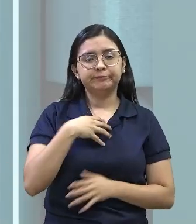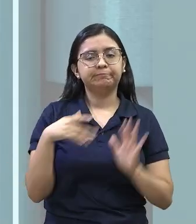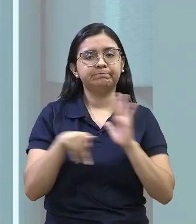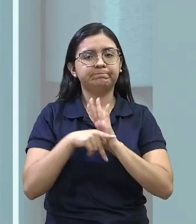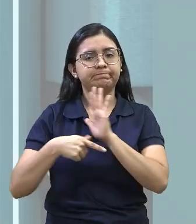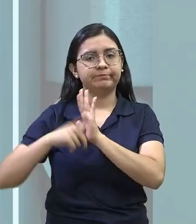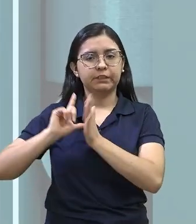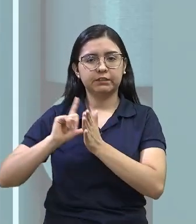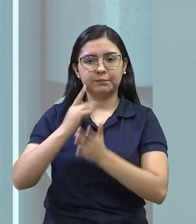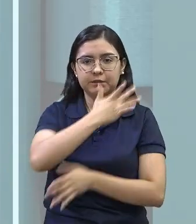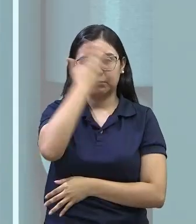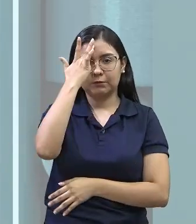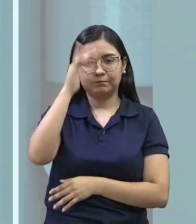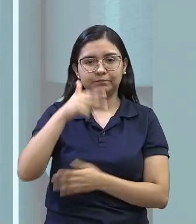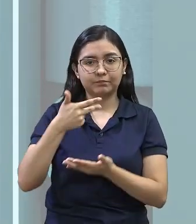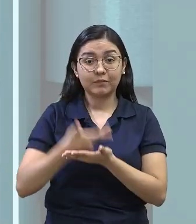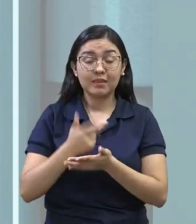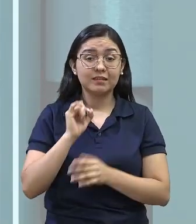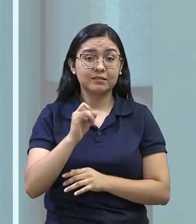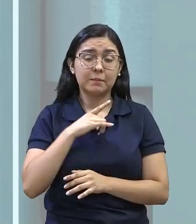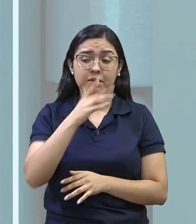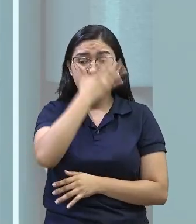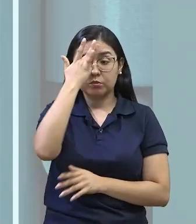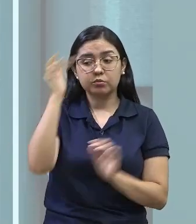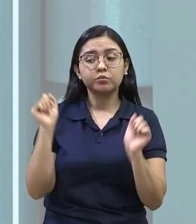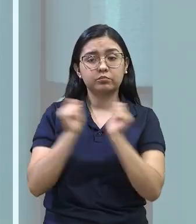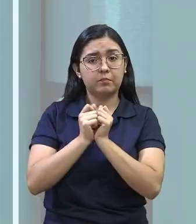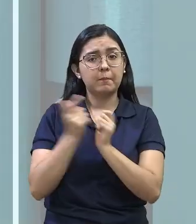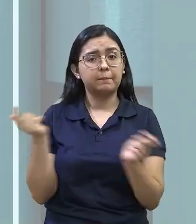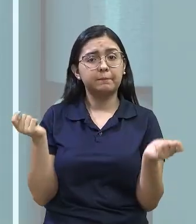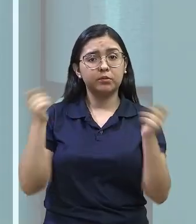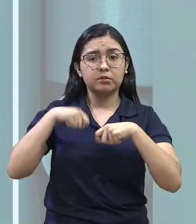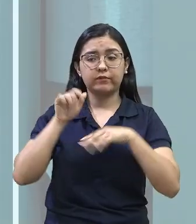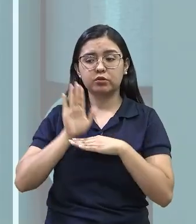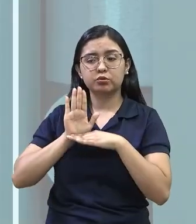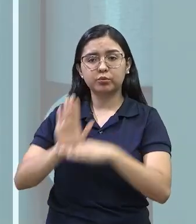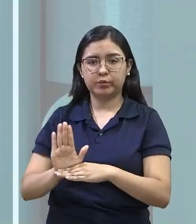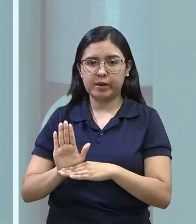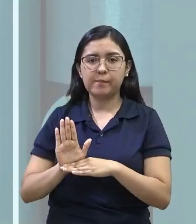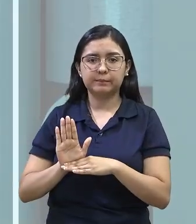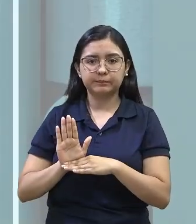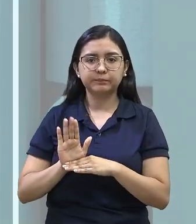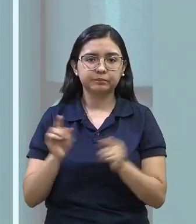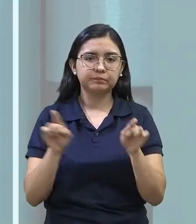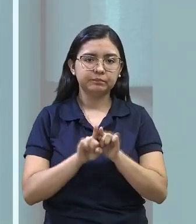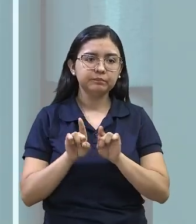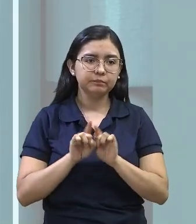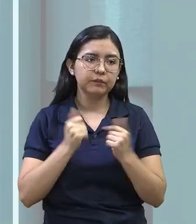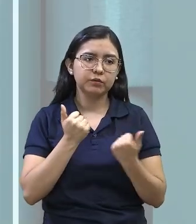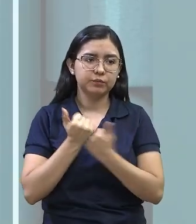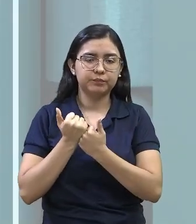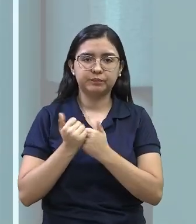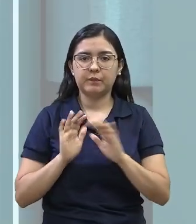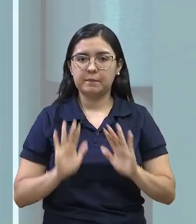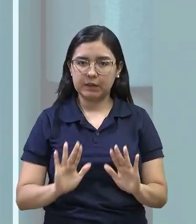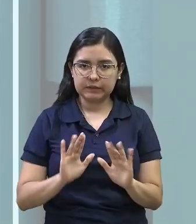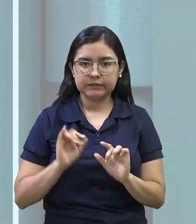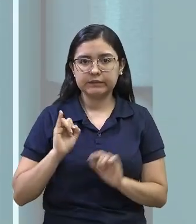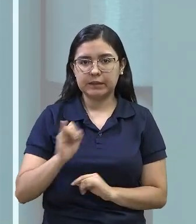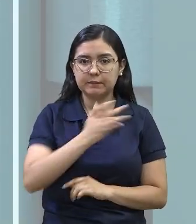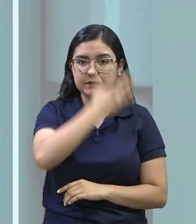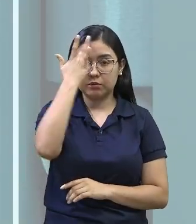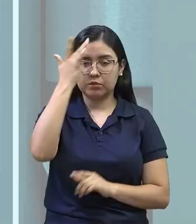forma que se tiver uma pessoa muito próxima, dá tempo ainda de ajudar, né, dar um apoio na pessoa. Mas caso a